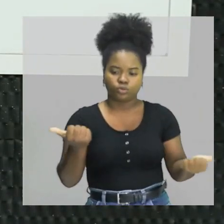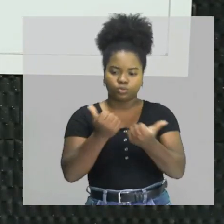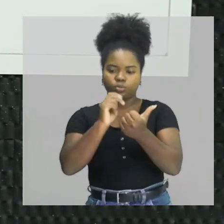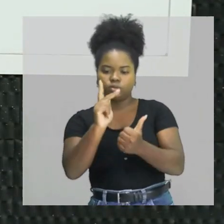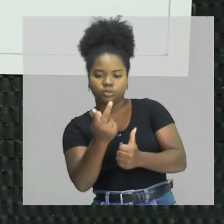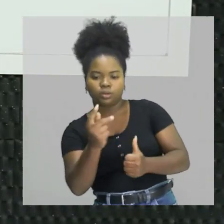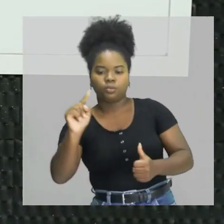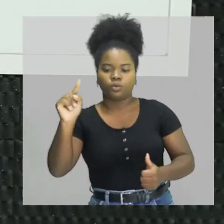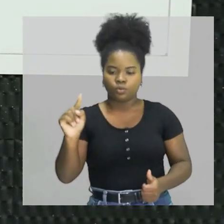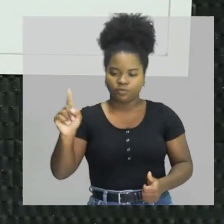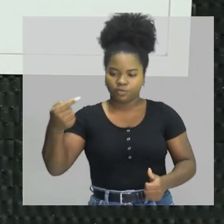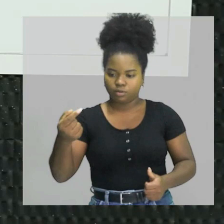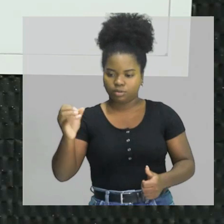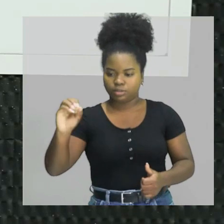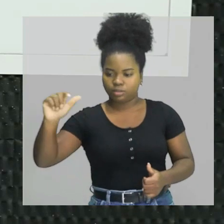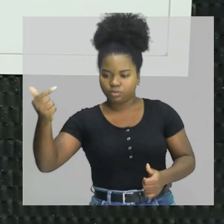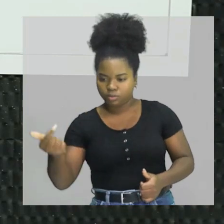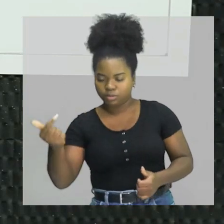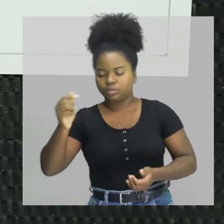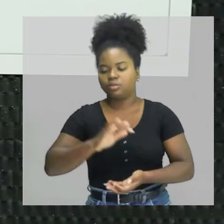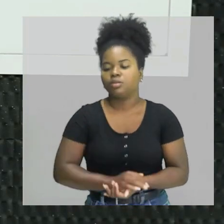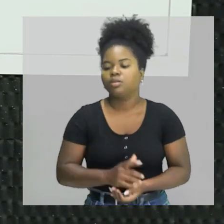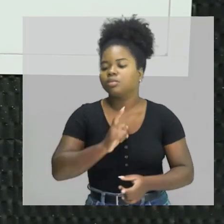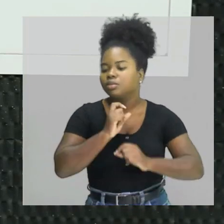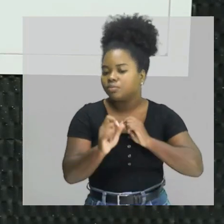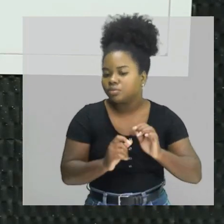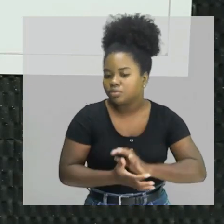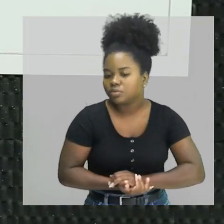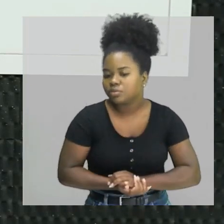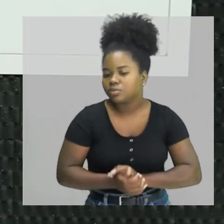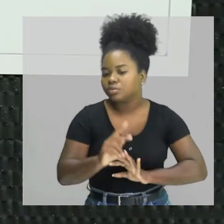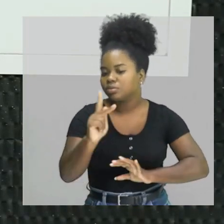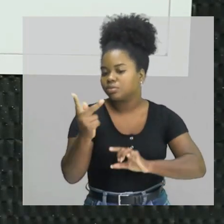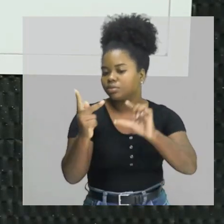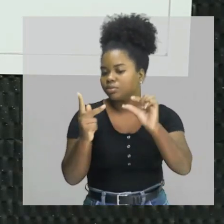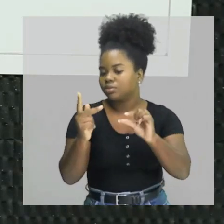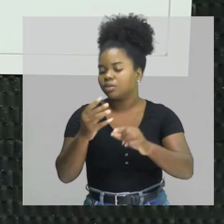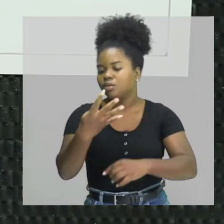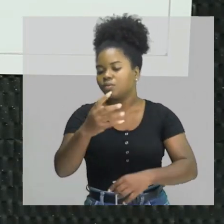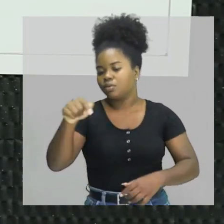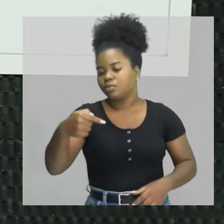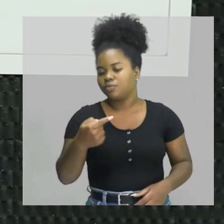por 1,02, você vai ter que essa altura vai ser